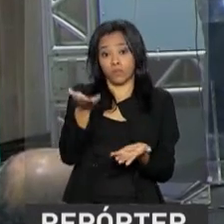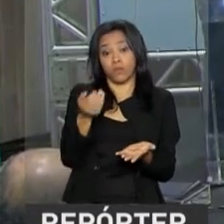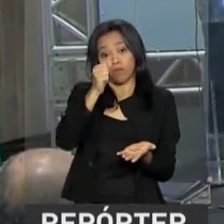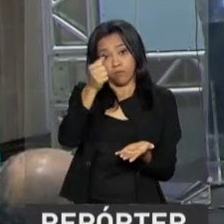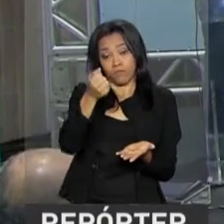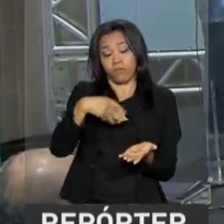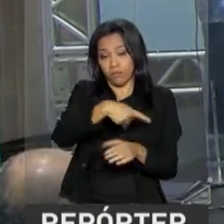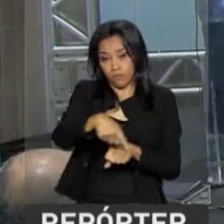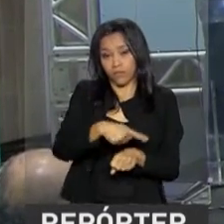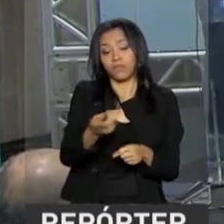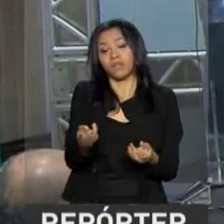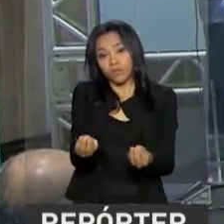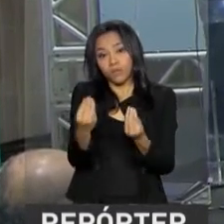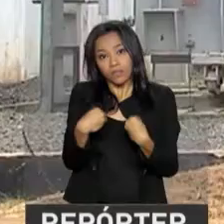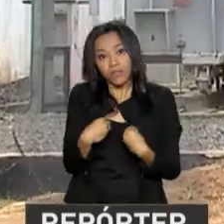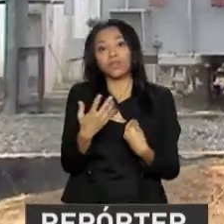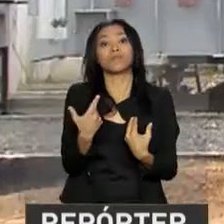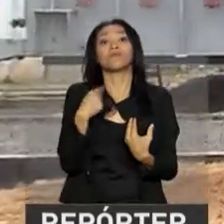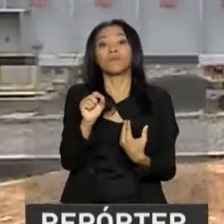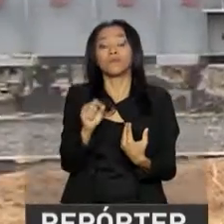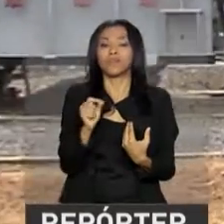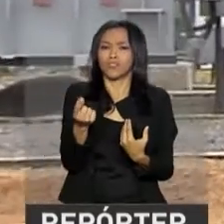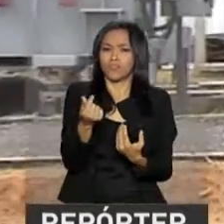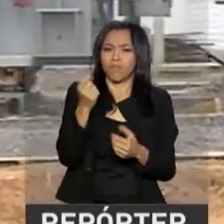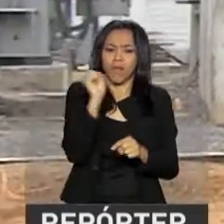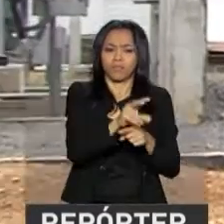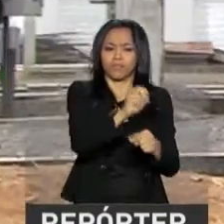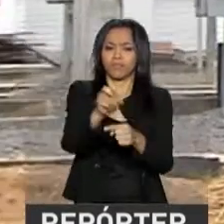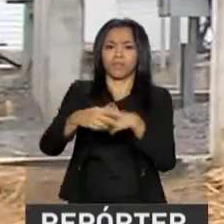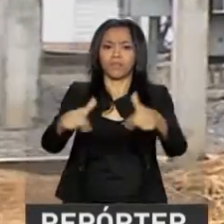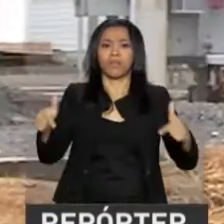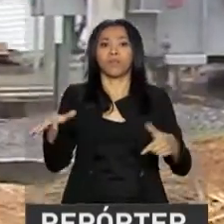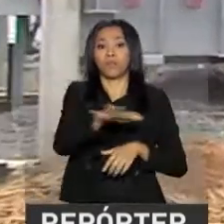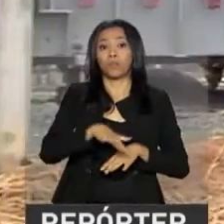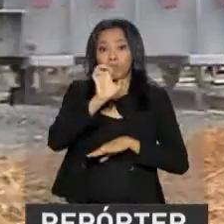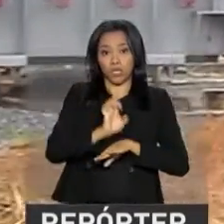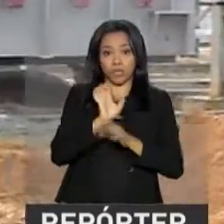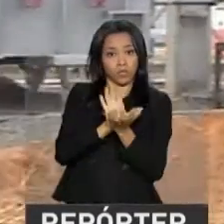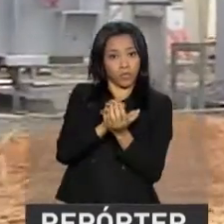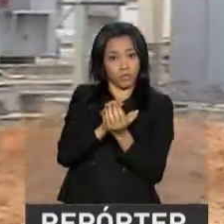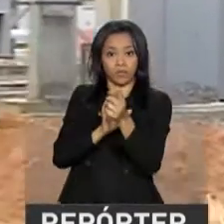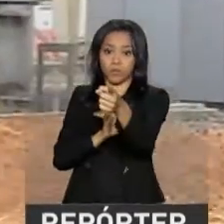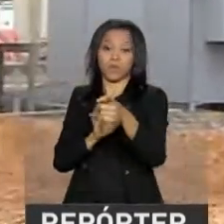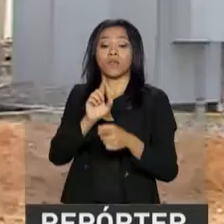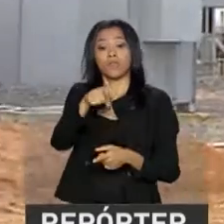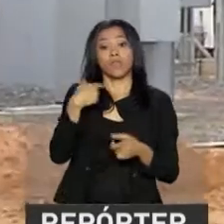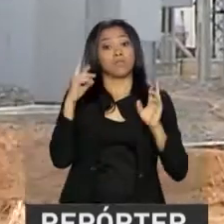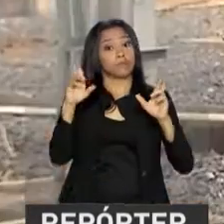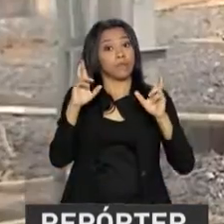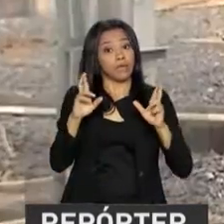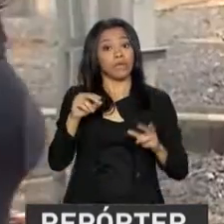gerando mais empregos para a gente de pernambucano. A retomada da obra vai começar pela subestação de energia. A expectativa é que as